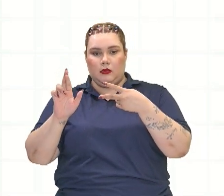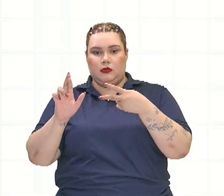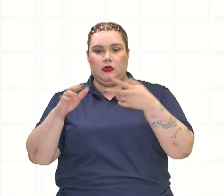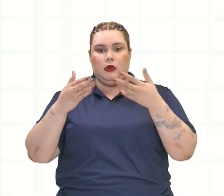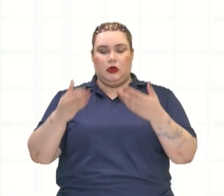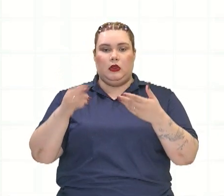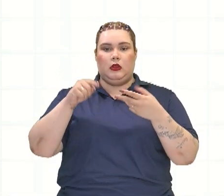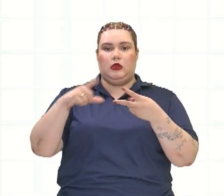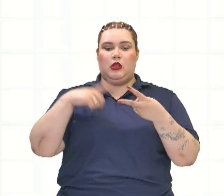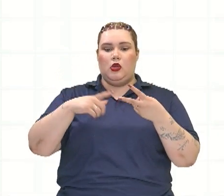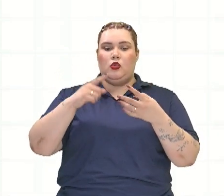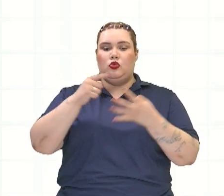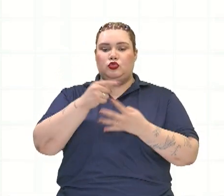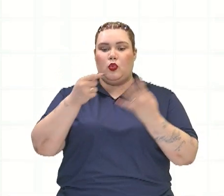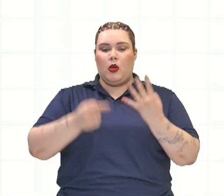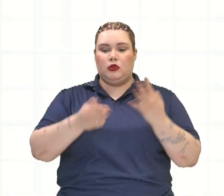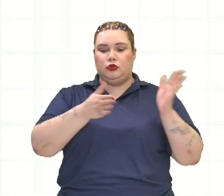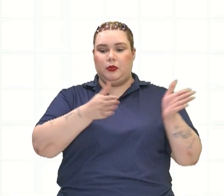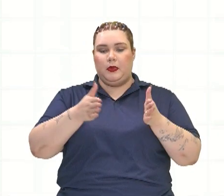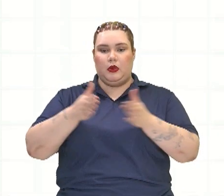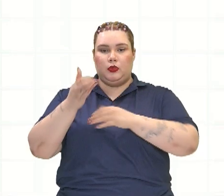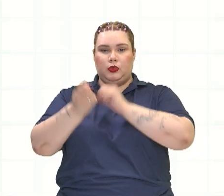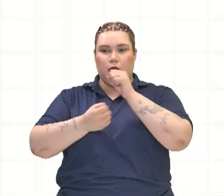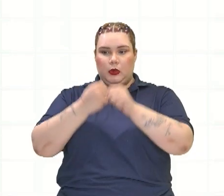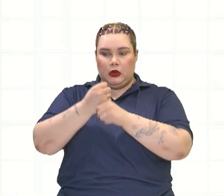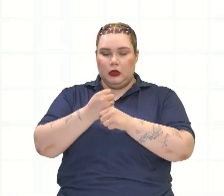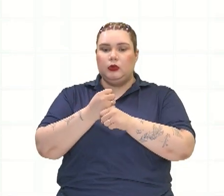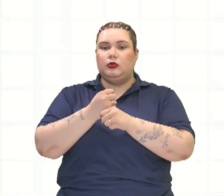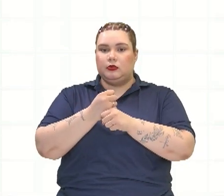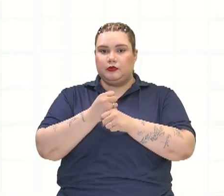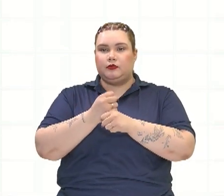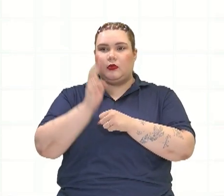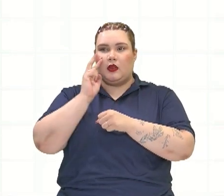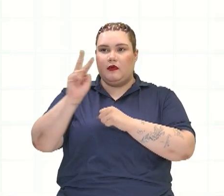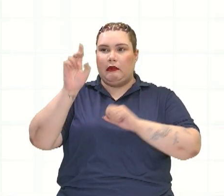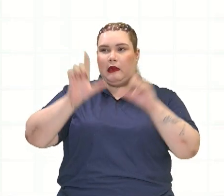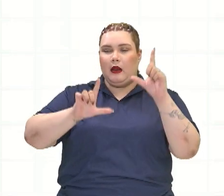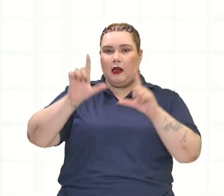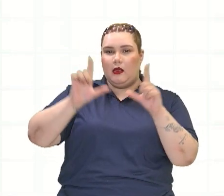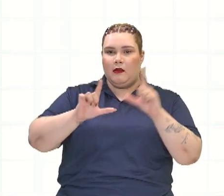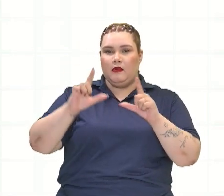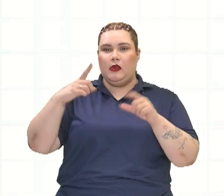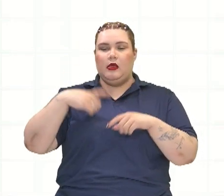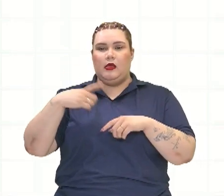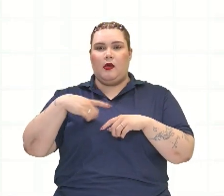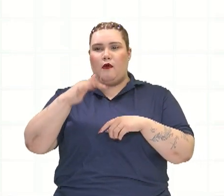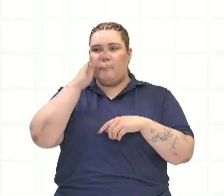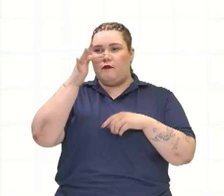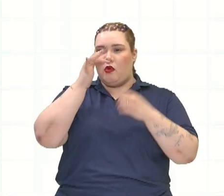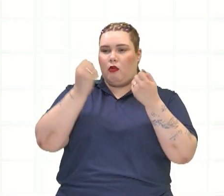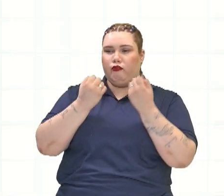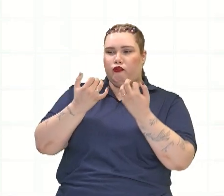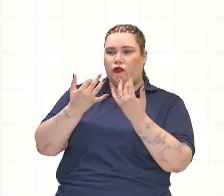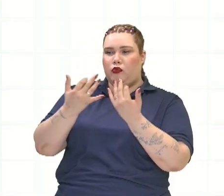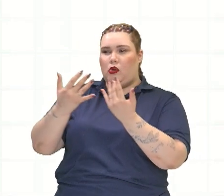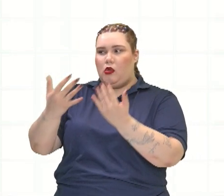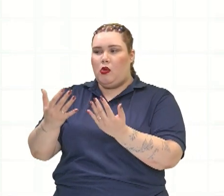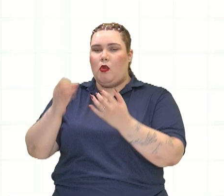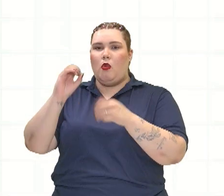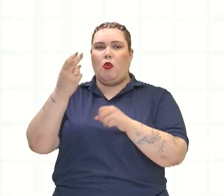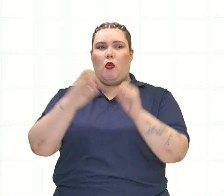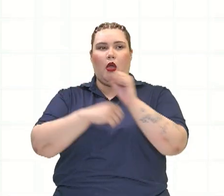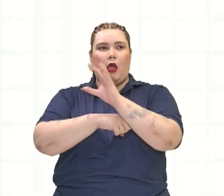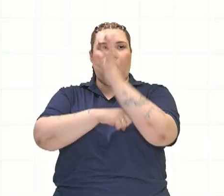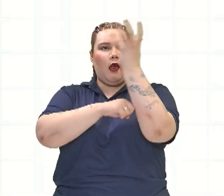bem definidas, né? Aquilo que a gente vê na TV da primavera bem florida, do outono com as folhas caindo,